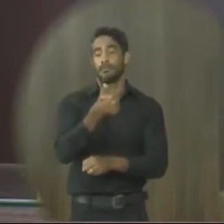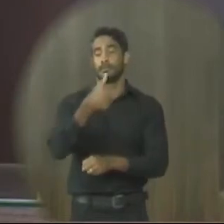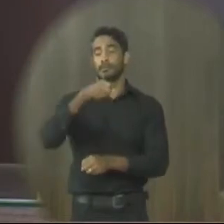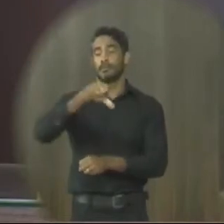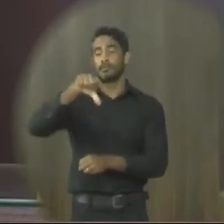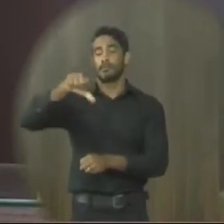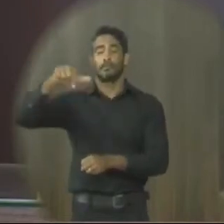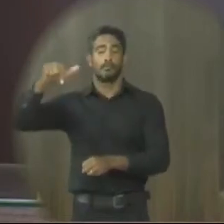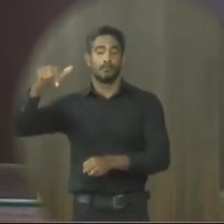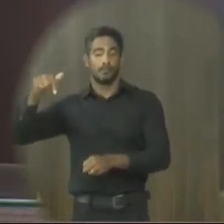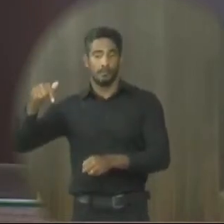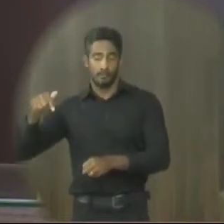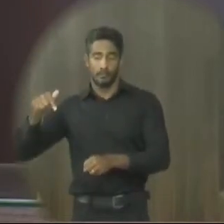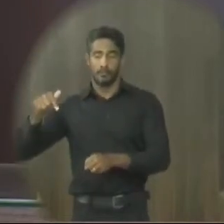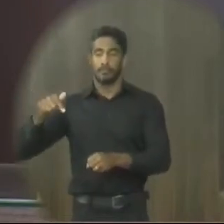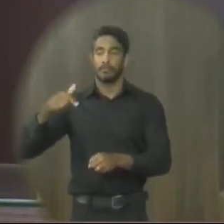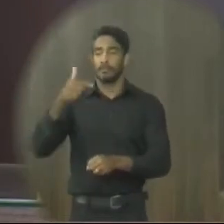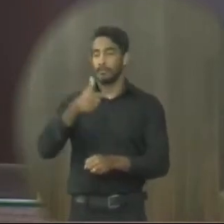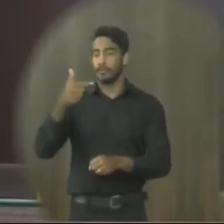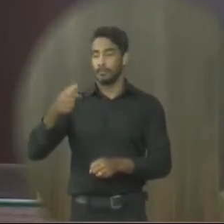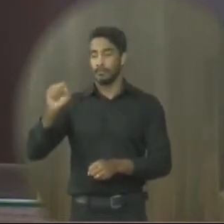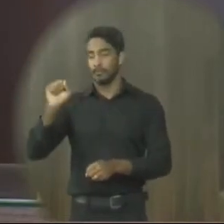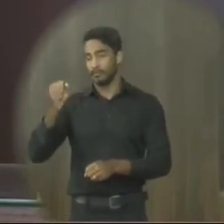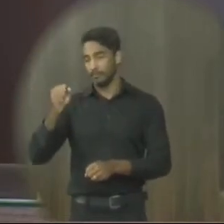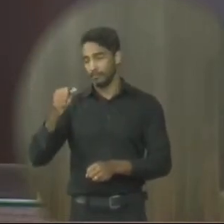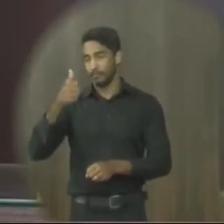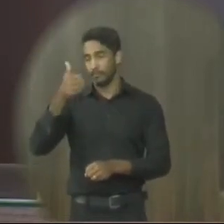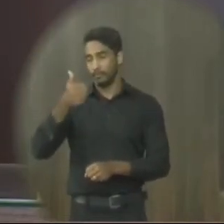022/97 e de